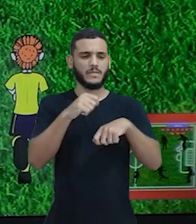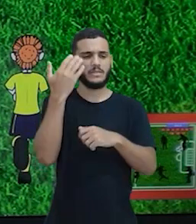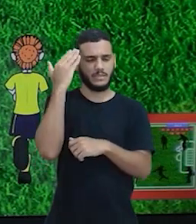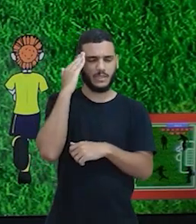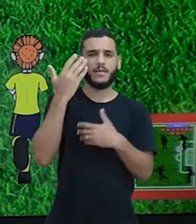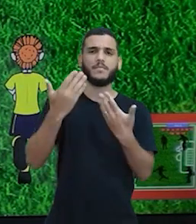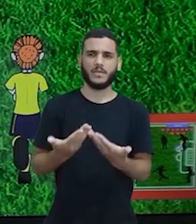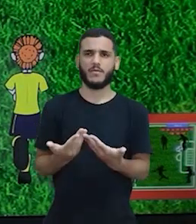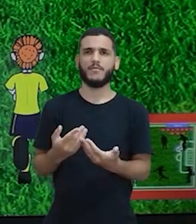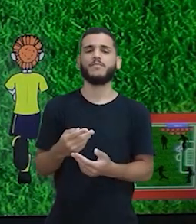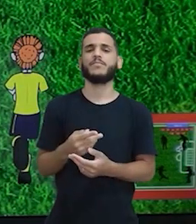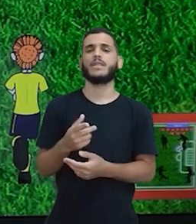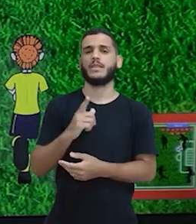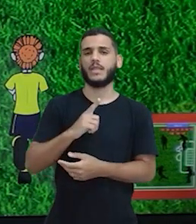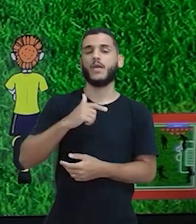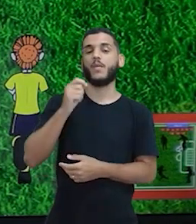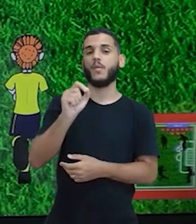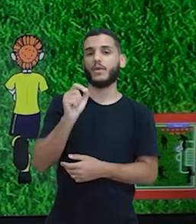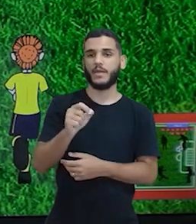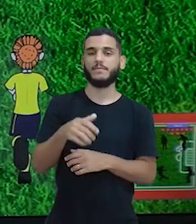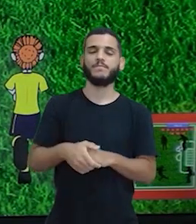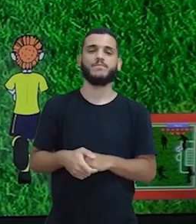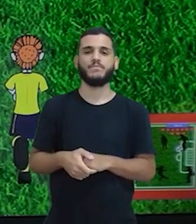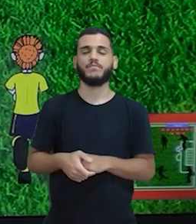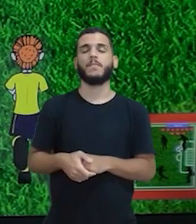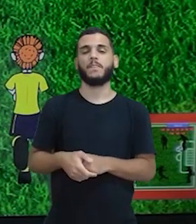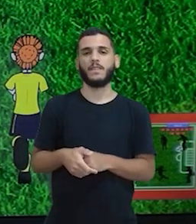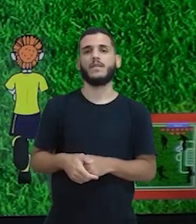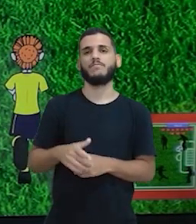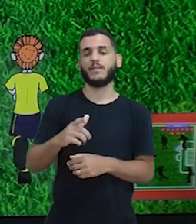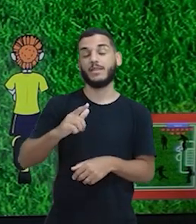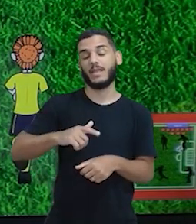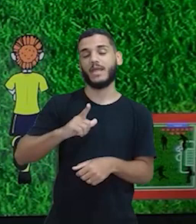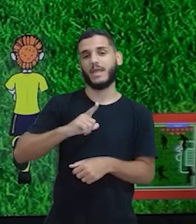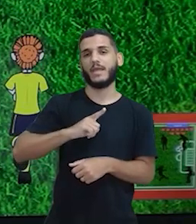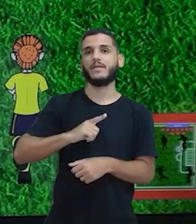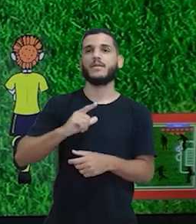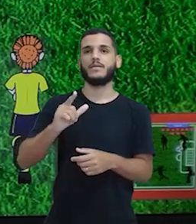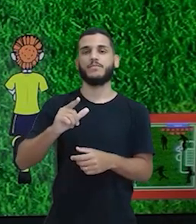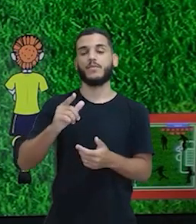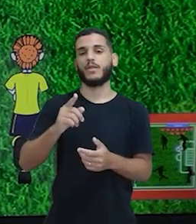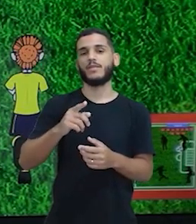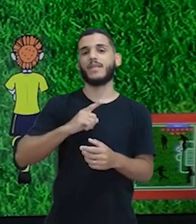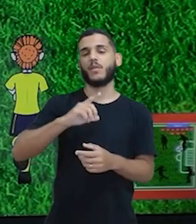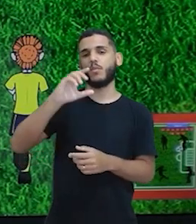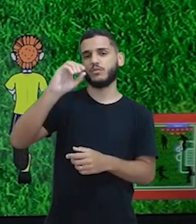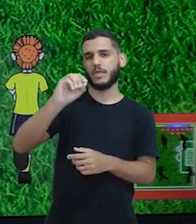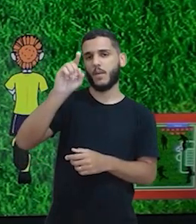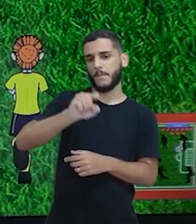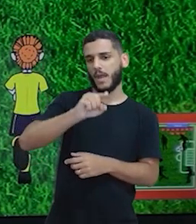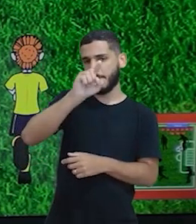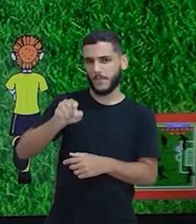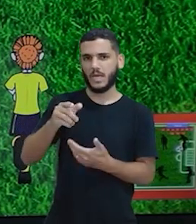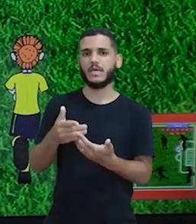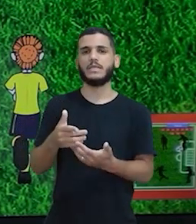pronto aqui você vai ter a décima parte de 80 simplifica aí zerinhos fica 80 dividido por 1